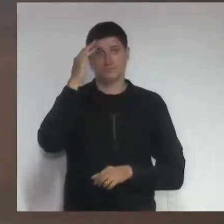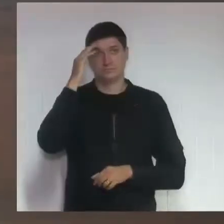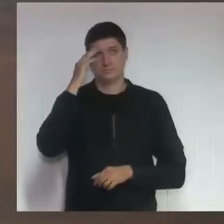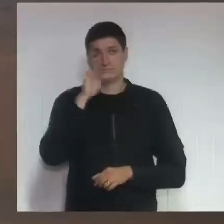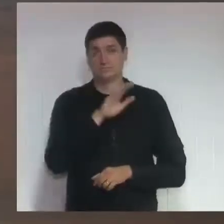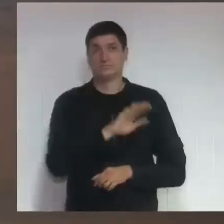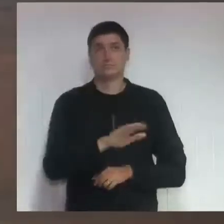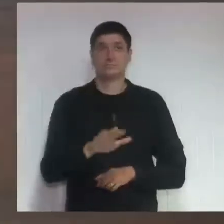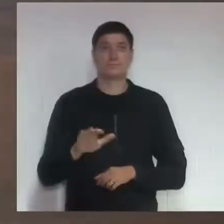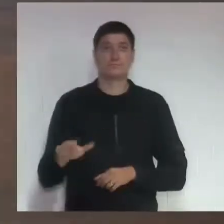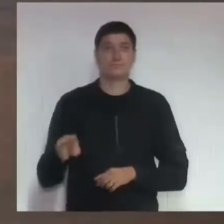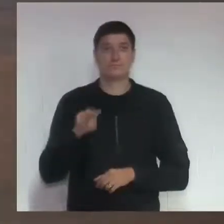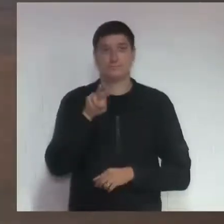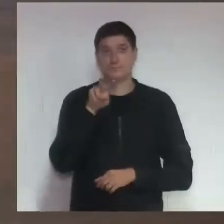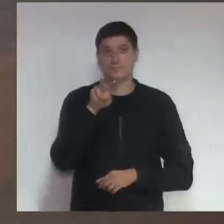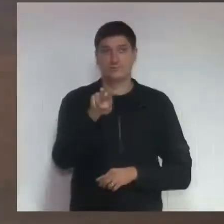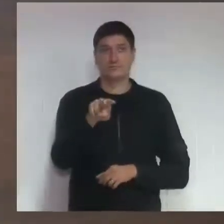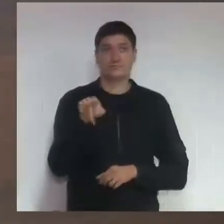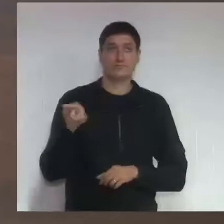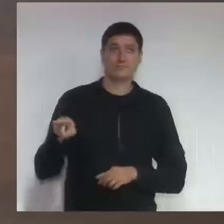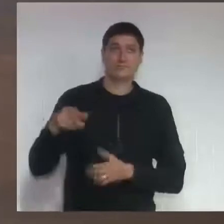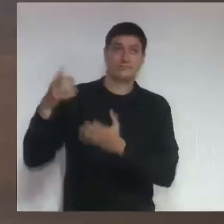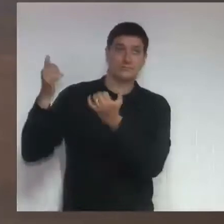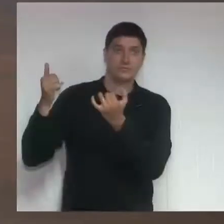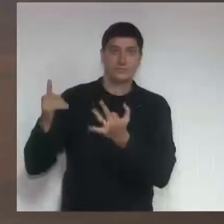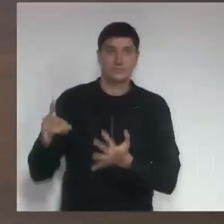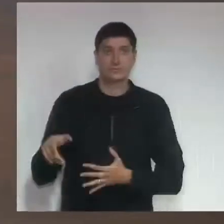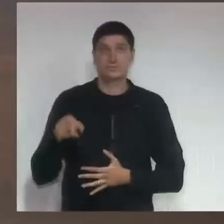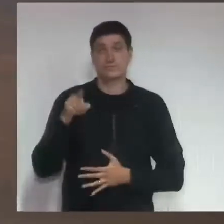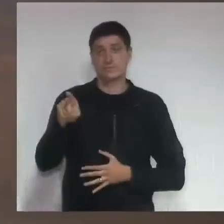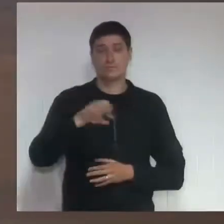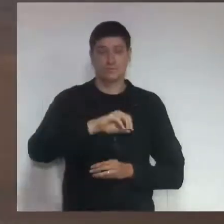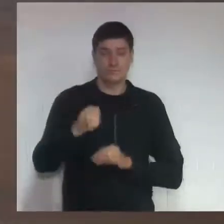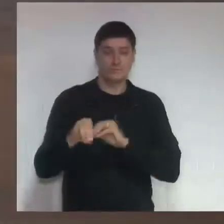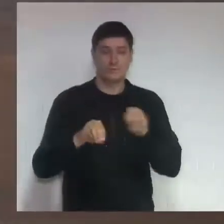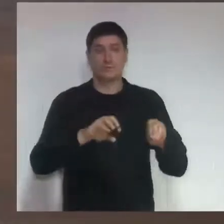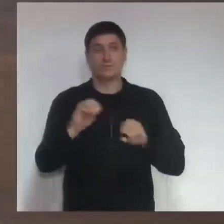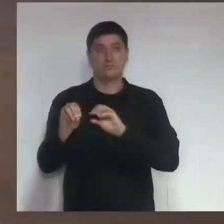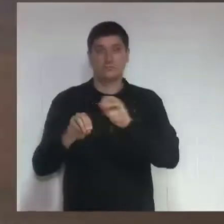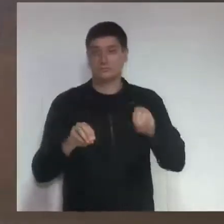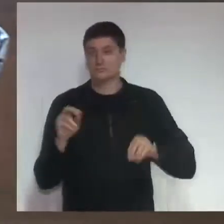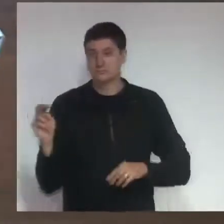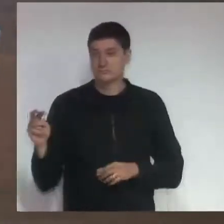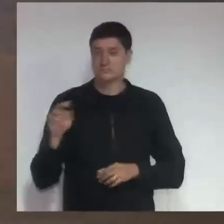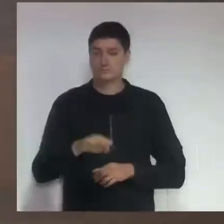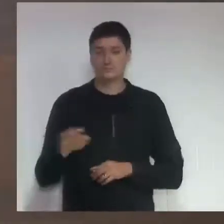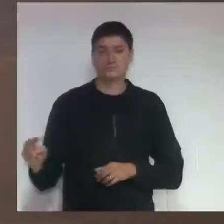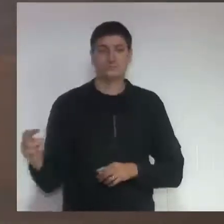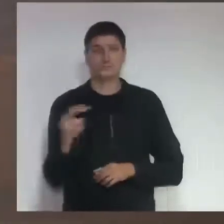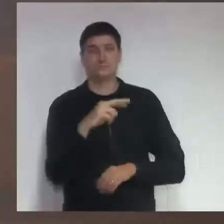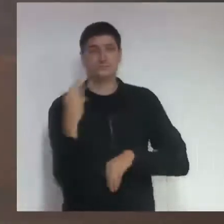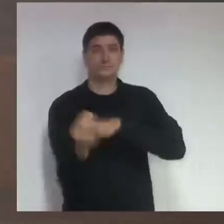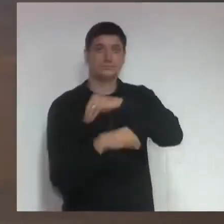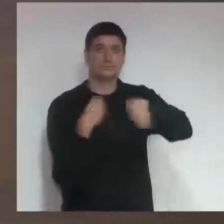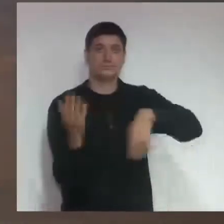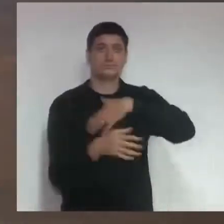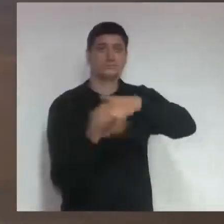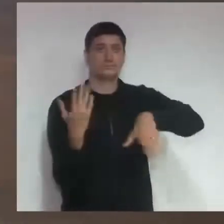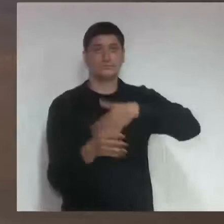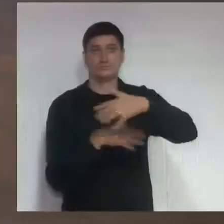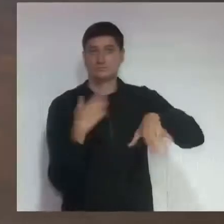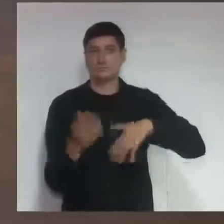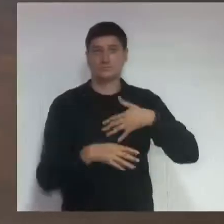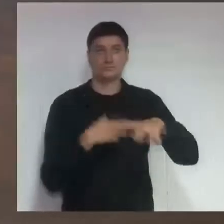criança você falar que a nossa área de coleta seletiva é aquela bagunça toda, que não tem a própria coleta ali